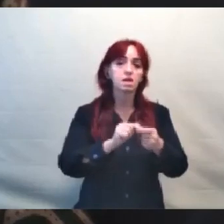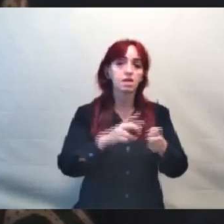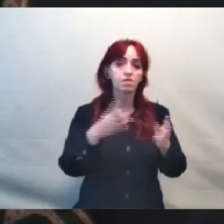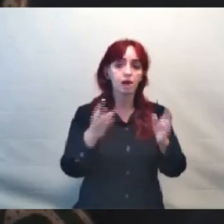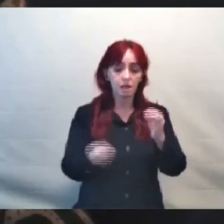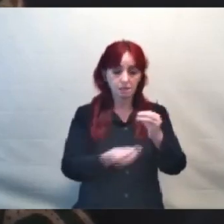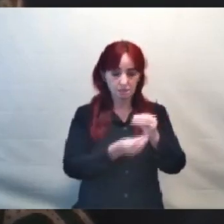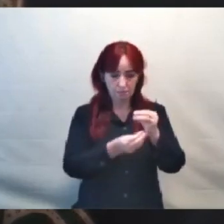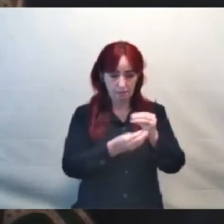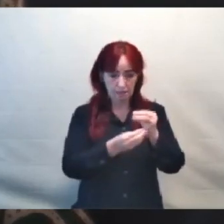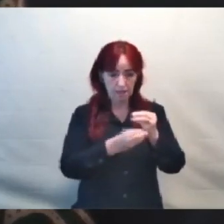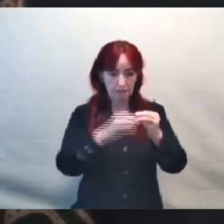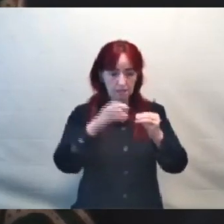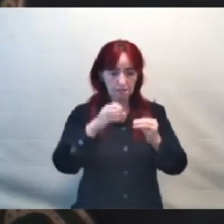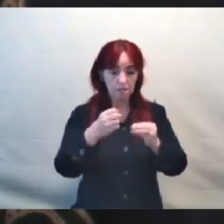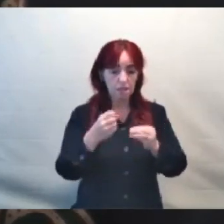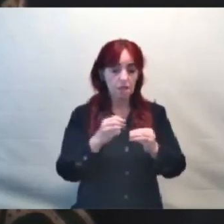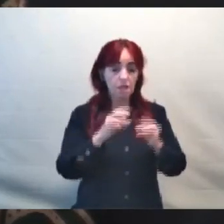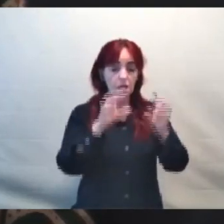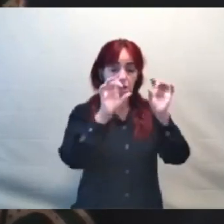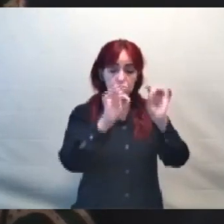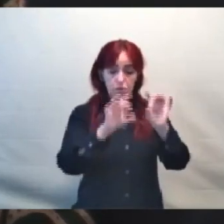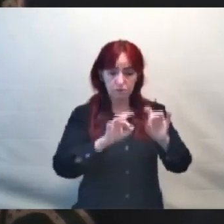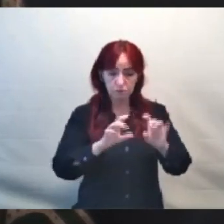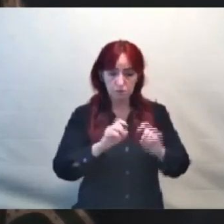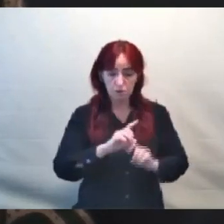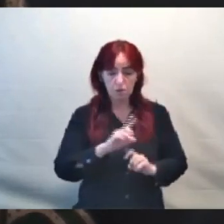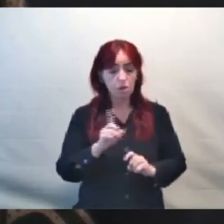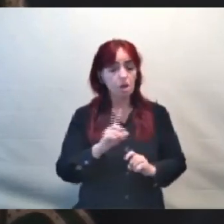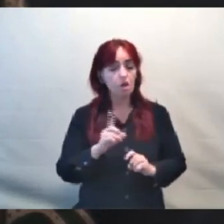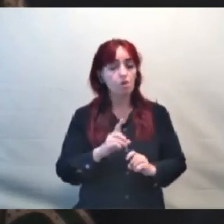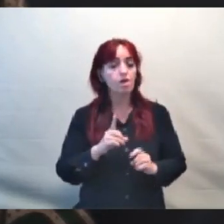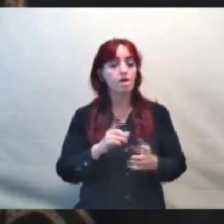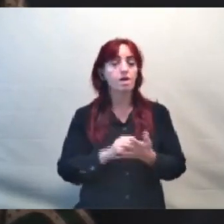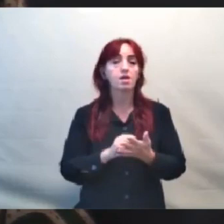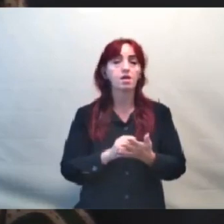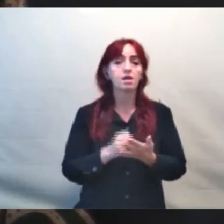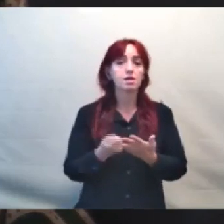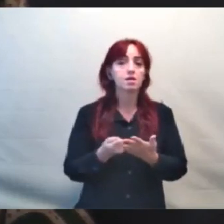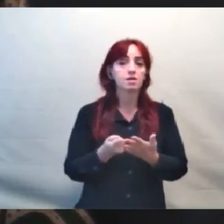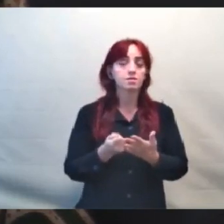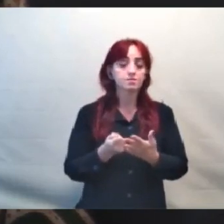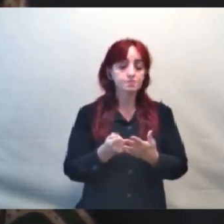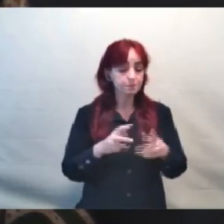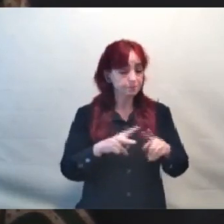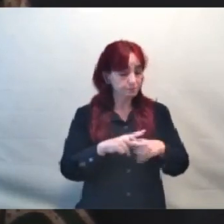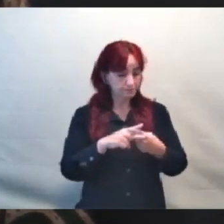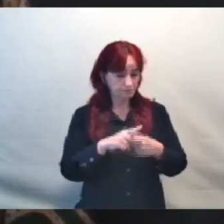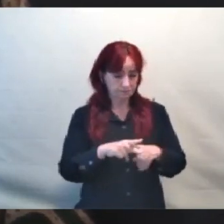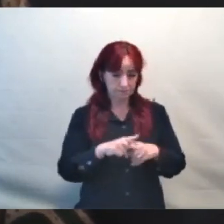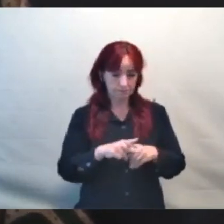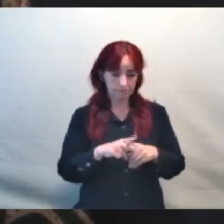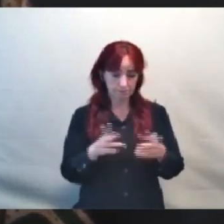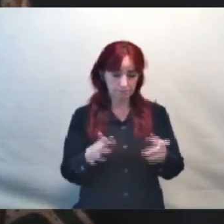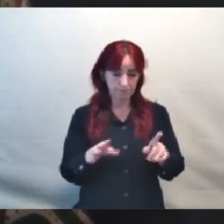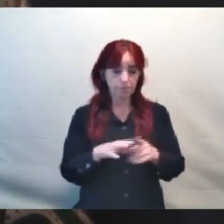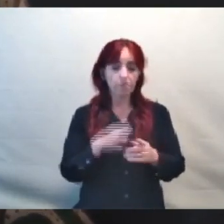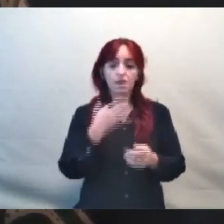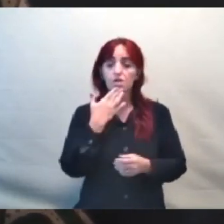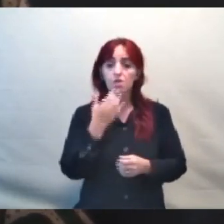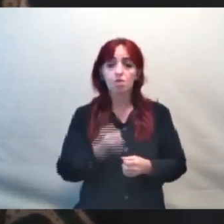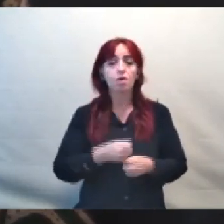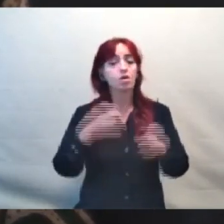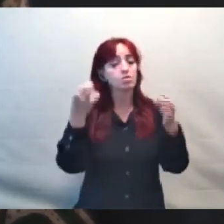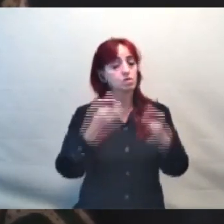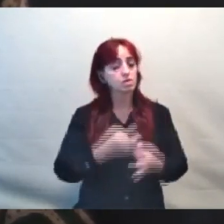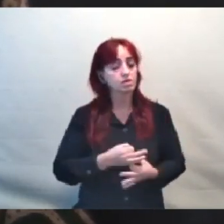não terem sido liquidadas, apesar delas terem sido empenhadas? Qual a justificativa da Prefeitura para a diferença significativa entre